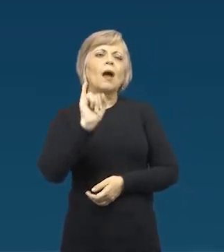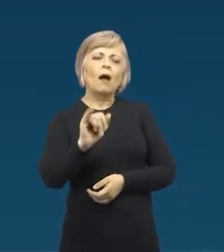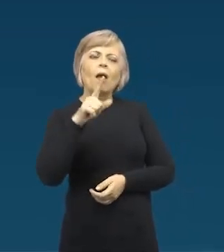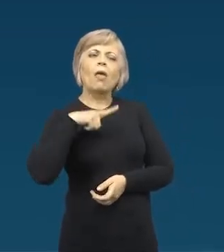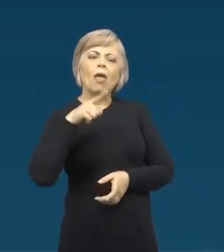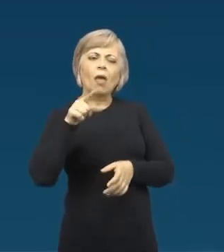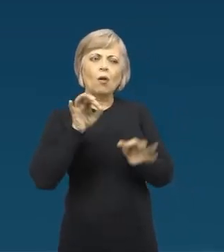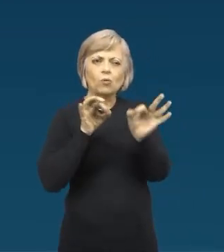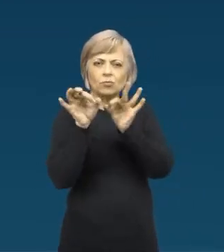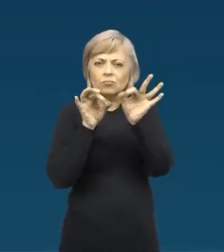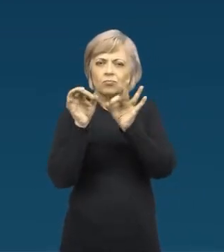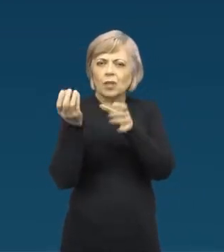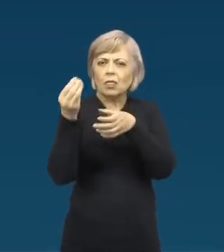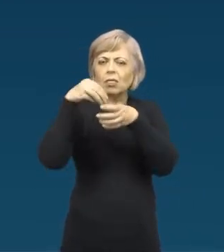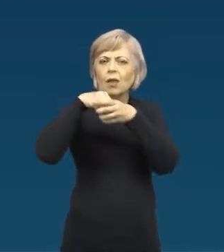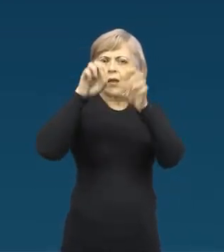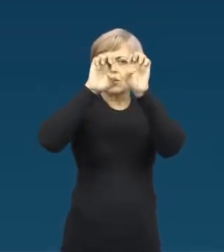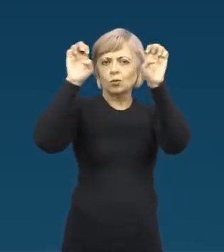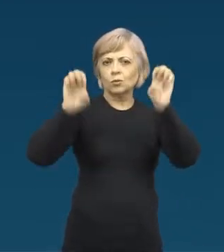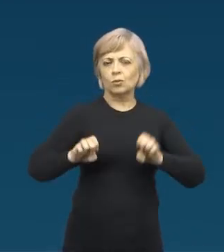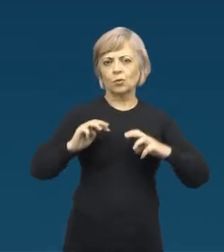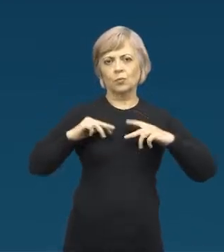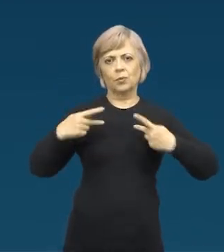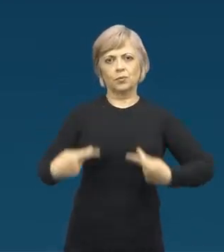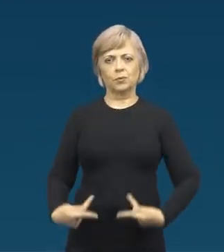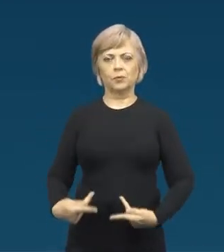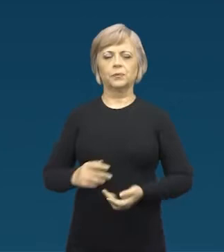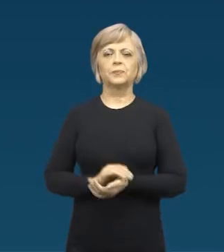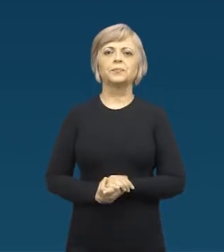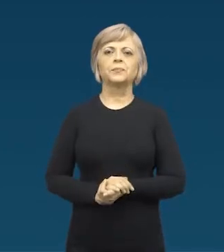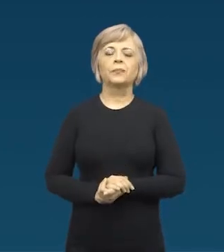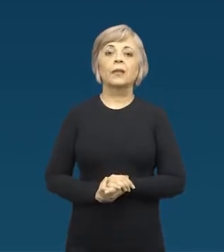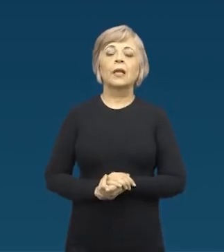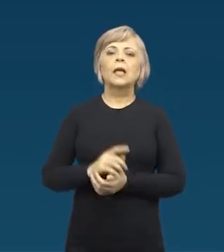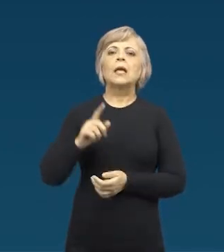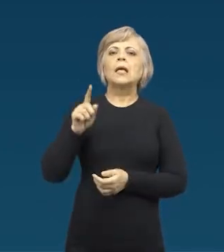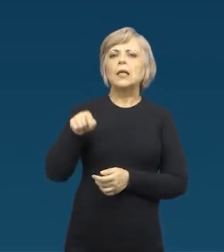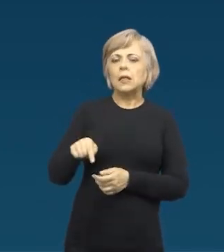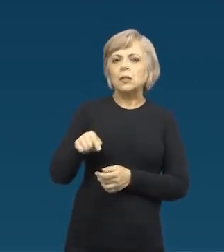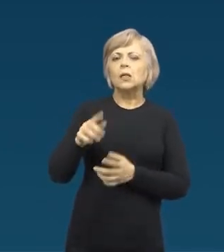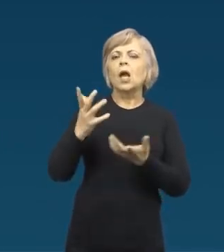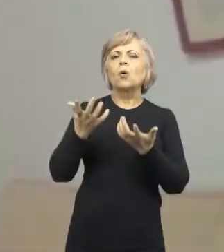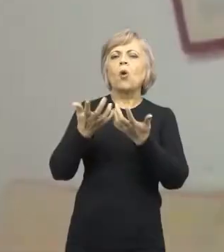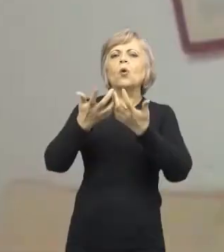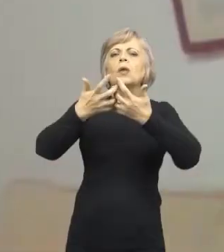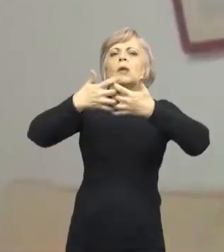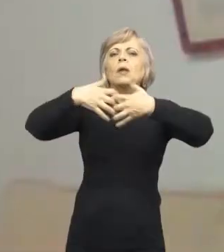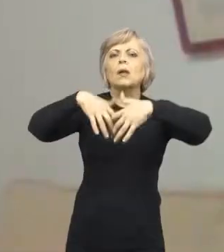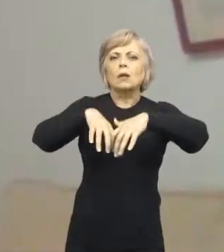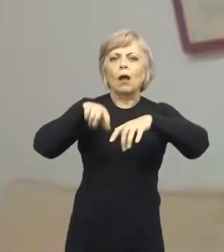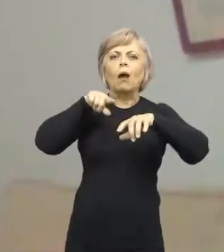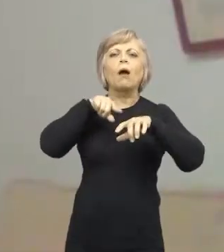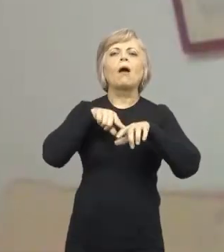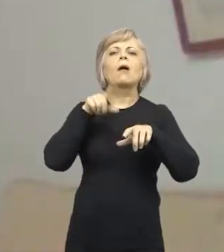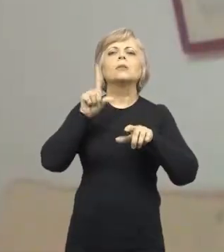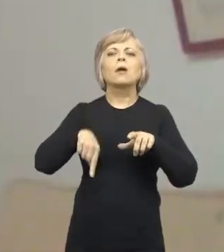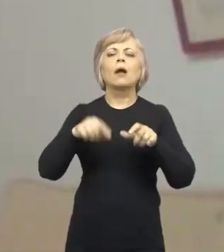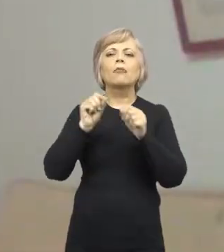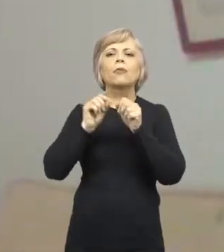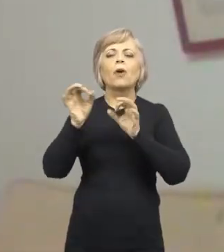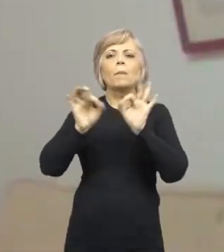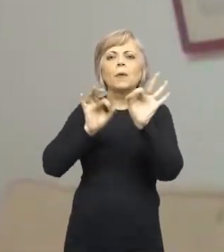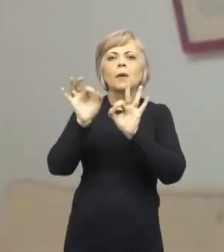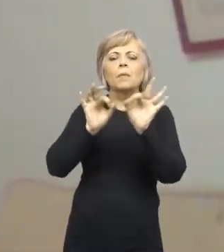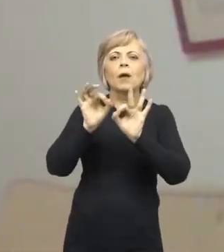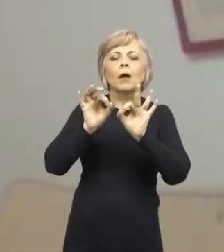engrenagem dentro da estrutura do Ministério Público e como uma engrenagem ele é feito e